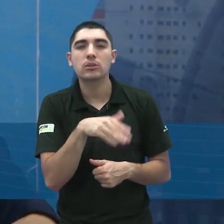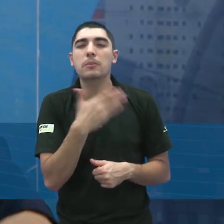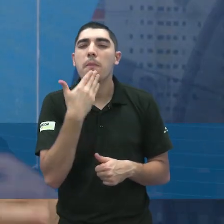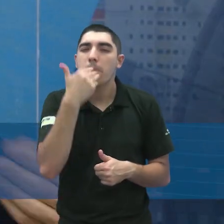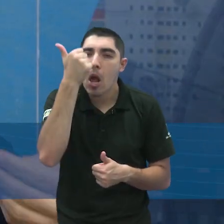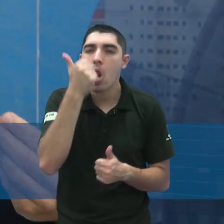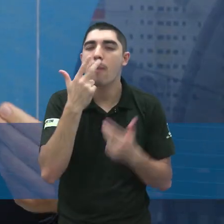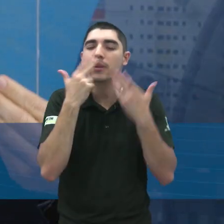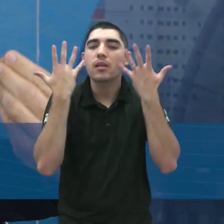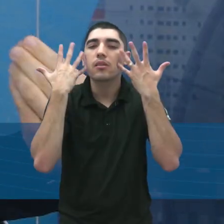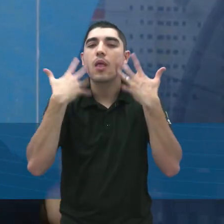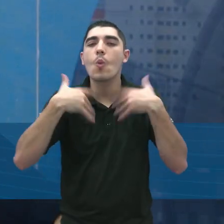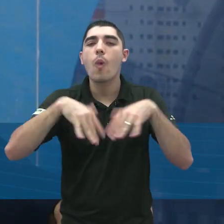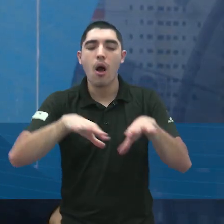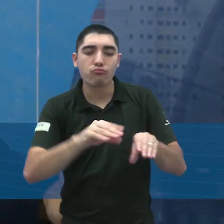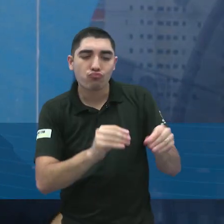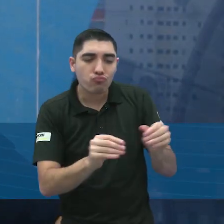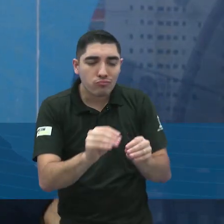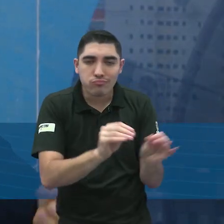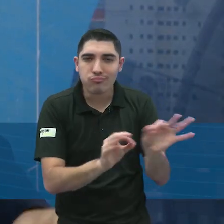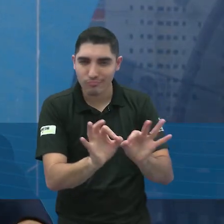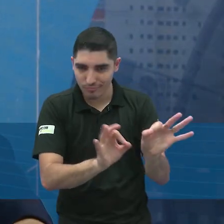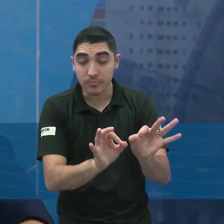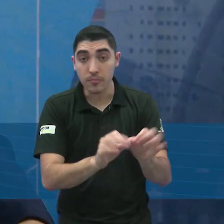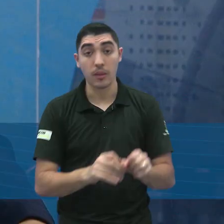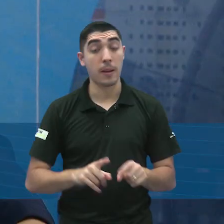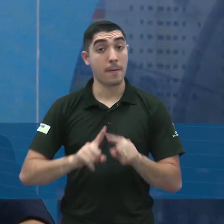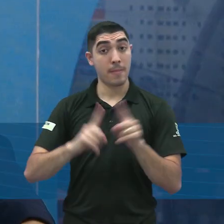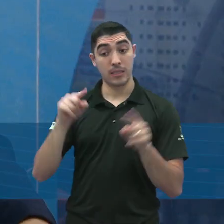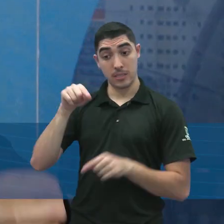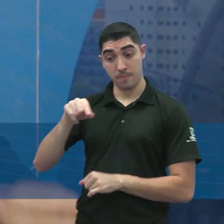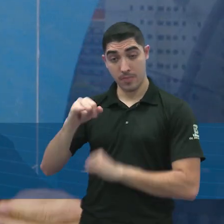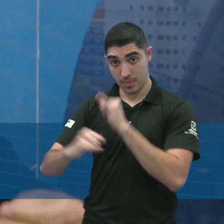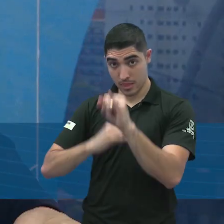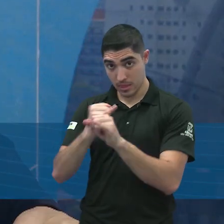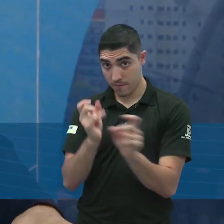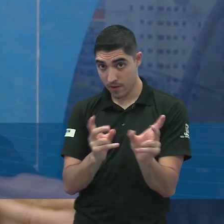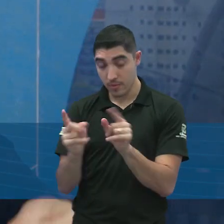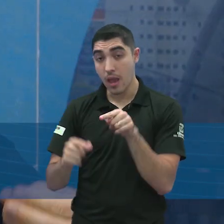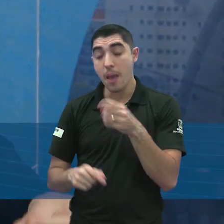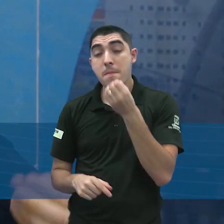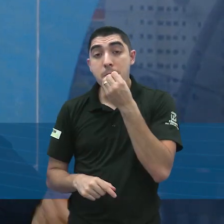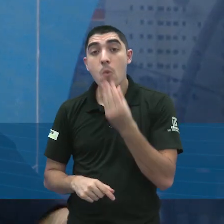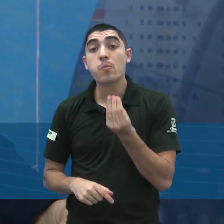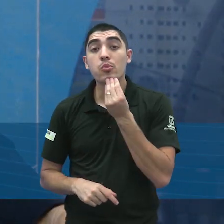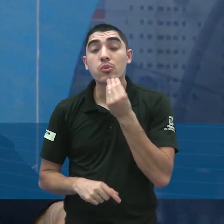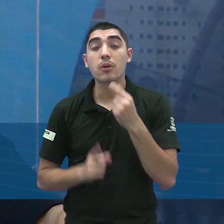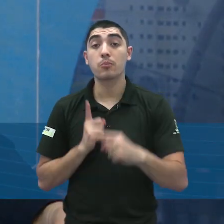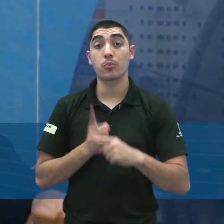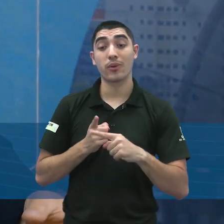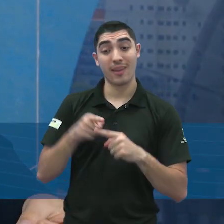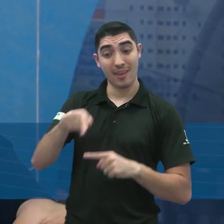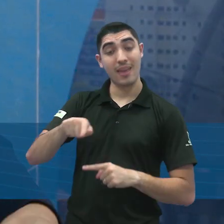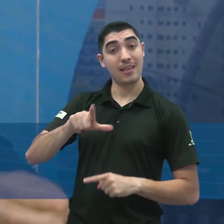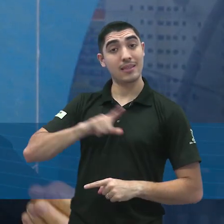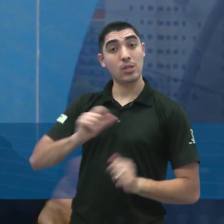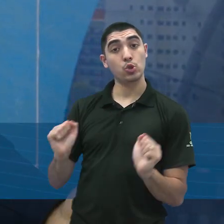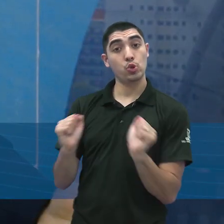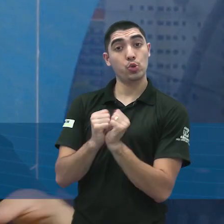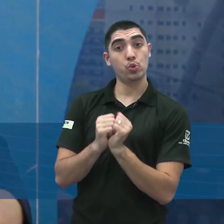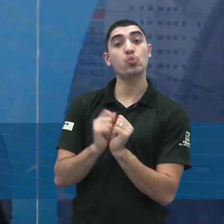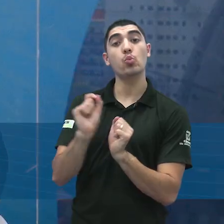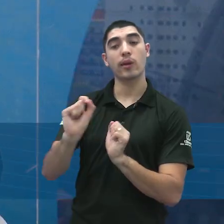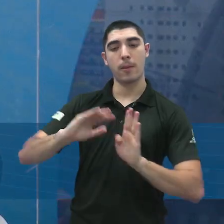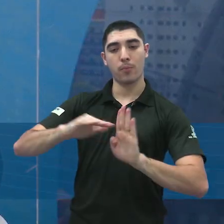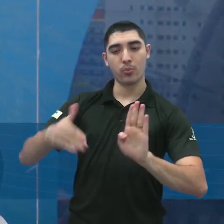né? Uma outra grande vantagem do mercado eletrônico é poder trabalhar em produtos de nicho, né? Então, produtos de